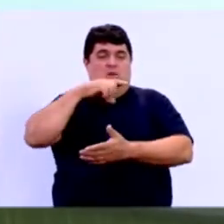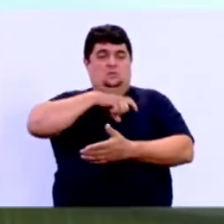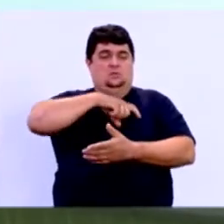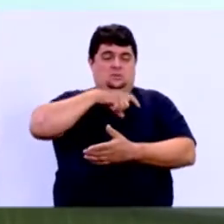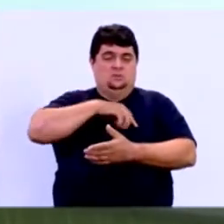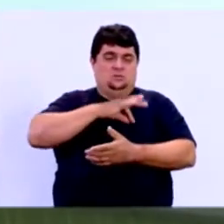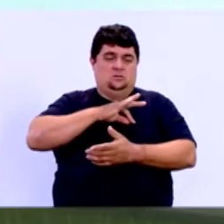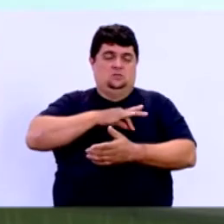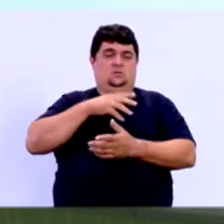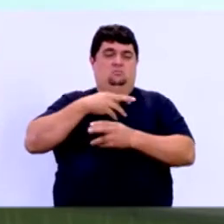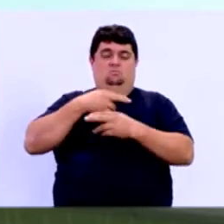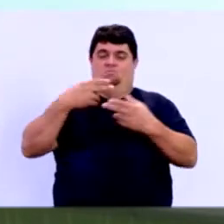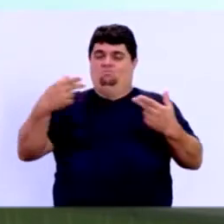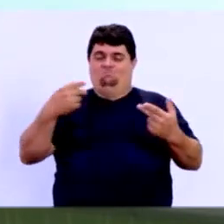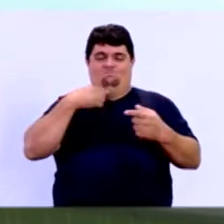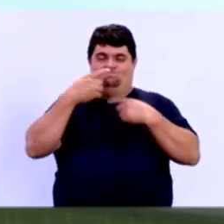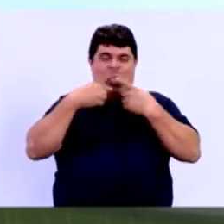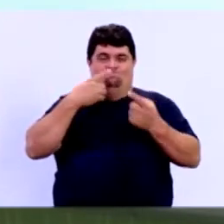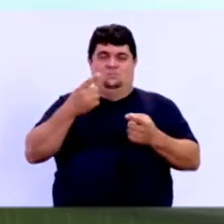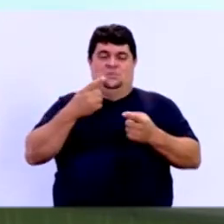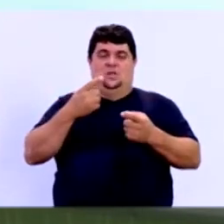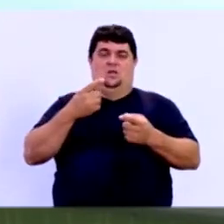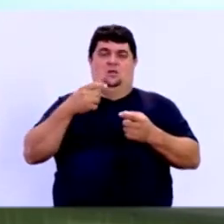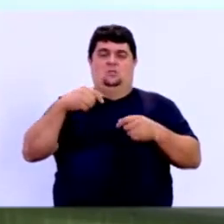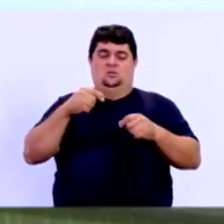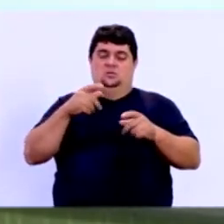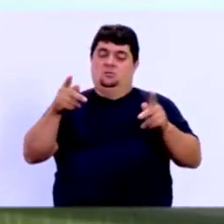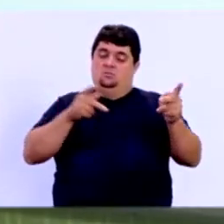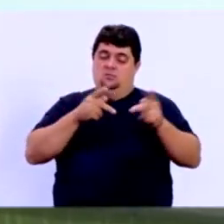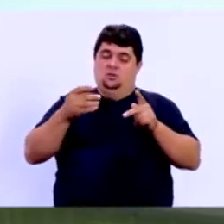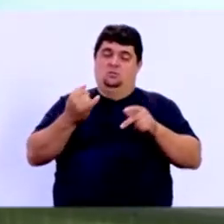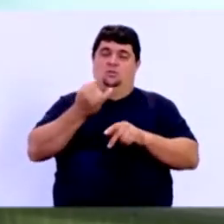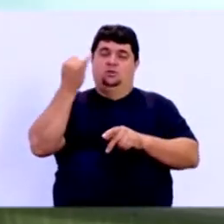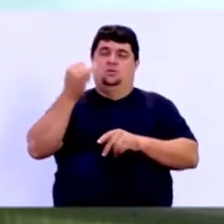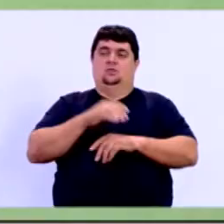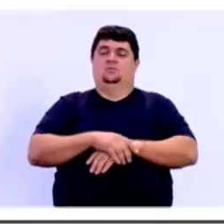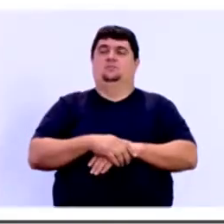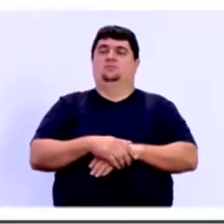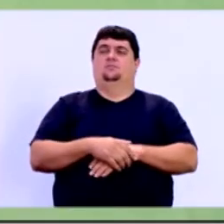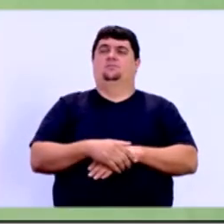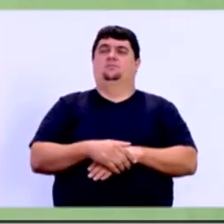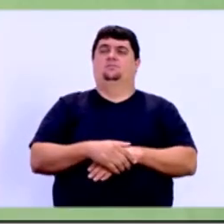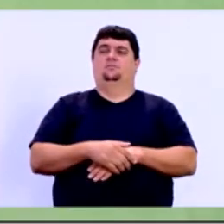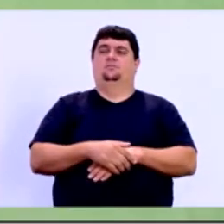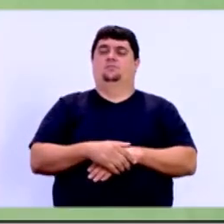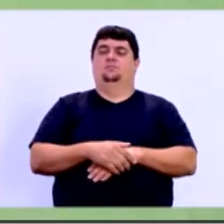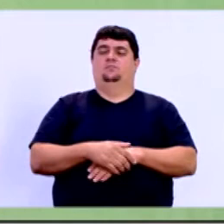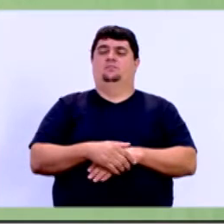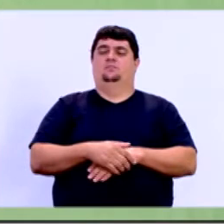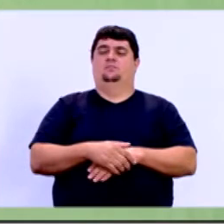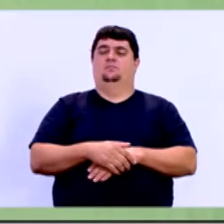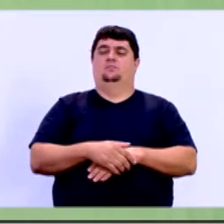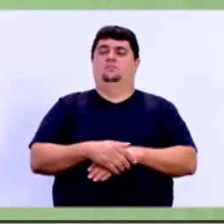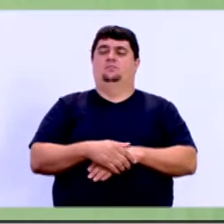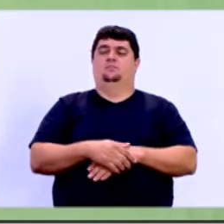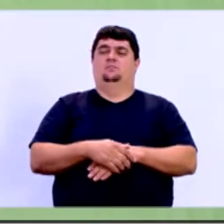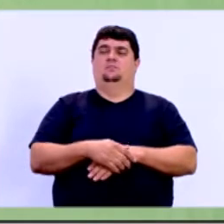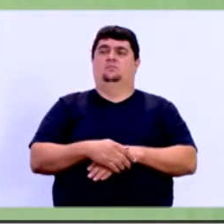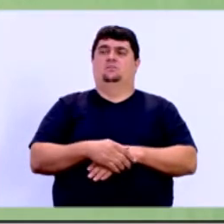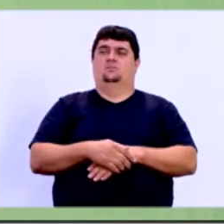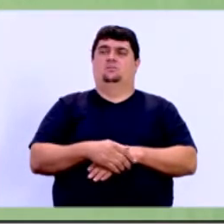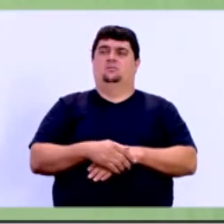fazer expansão no seu negócio. Por isso que deve ser de forma planejada, tá? Vamos lá? Então, nós temos